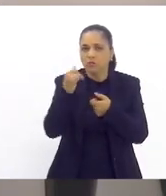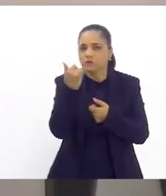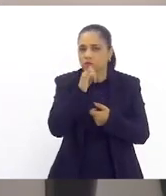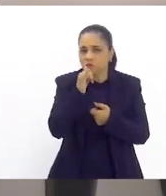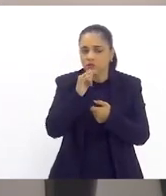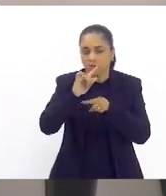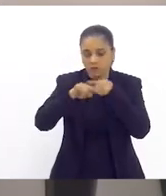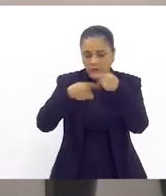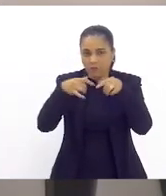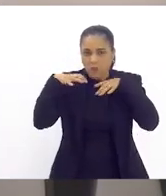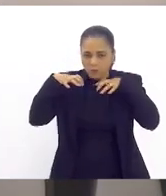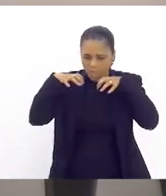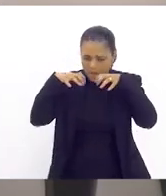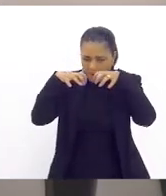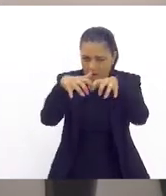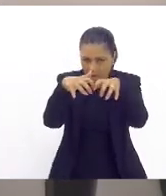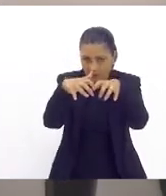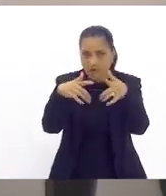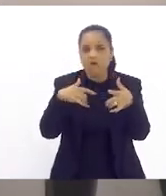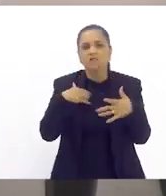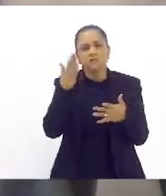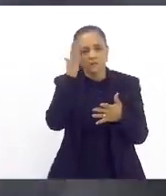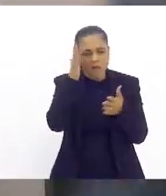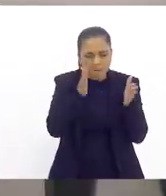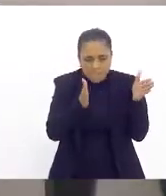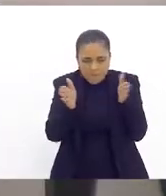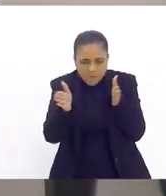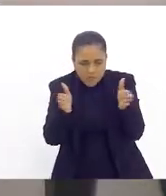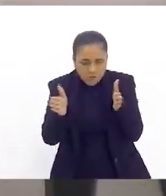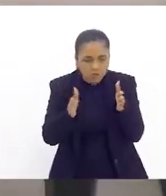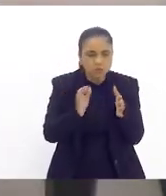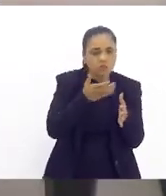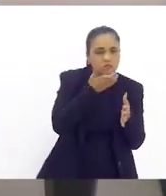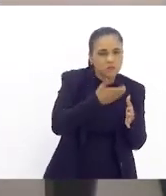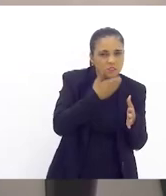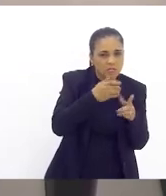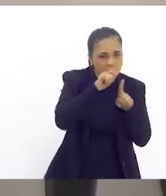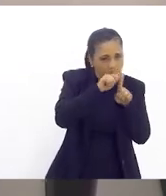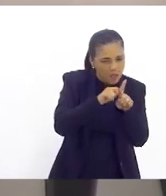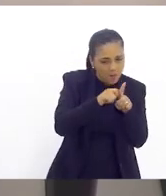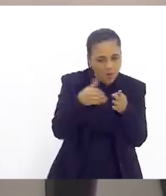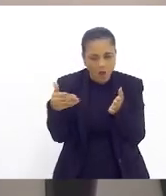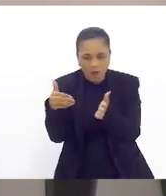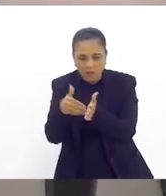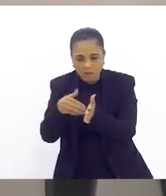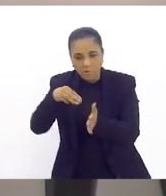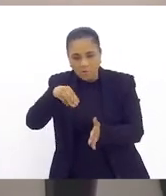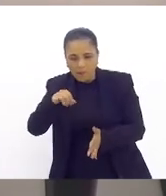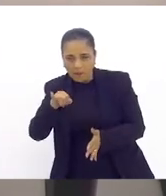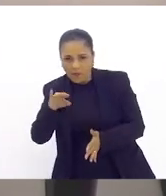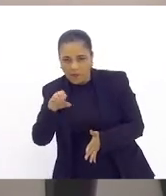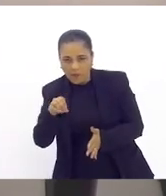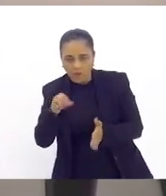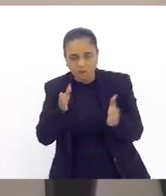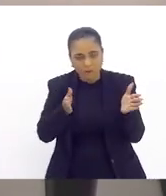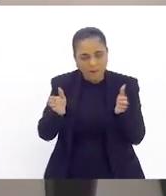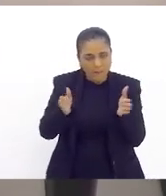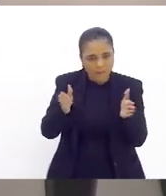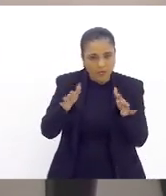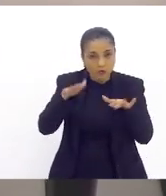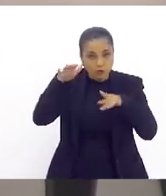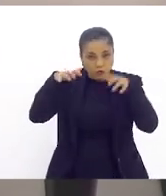qual é o período de chuva forte aqui né que começa ali de dezembro vai até Março até maio mais ou menos é esse é o período de chuva